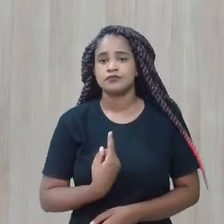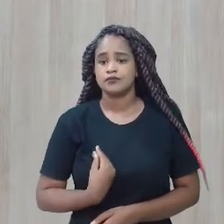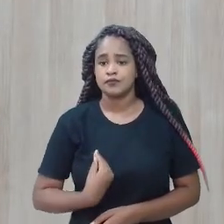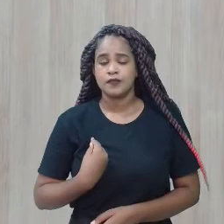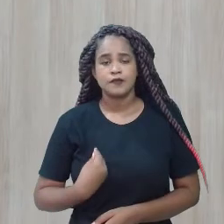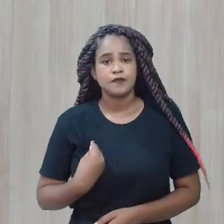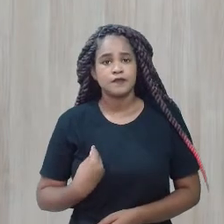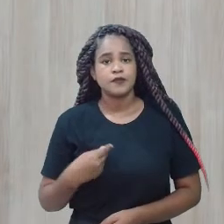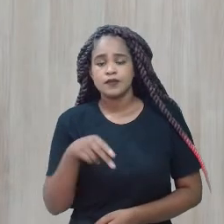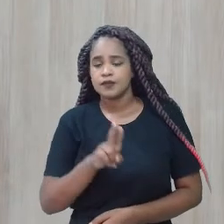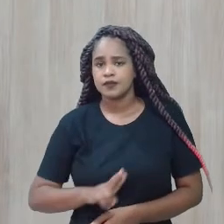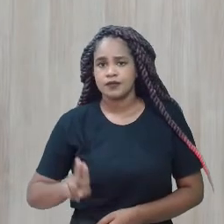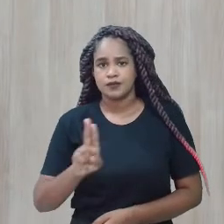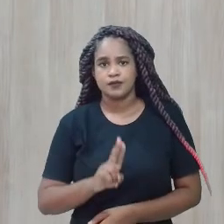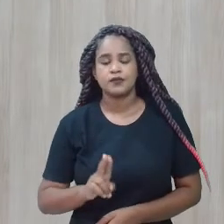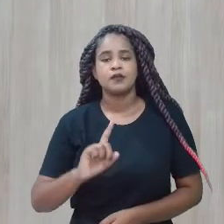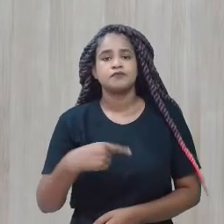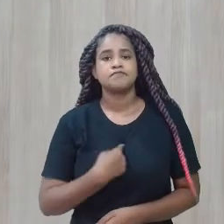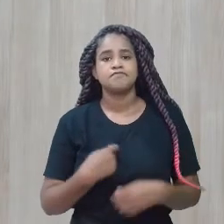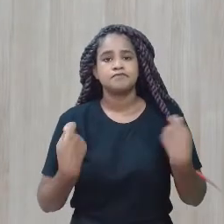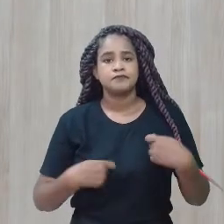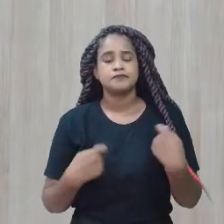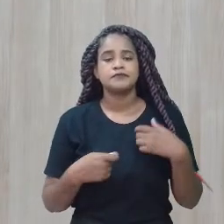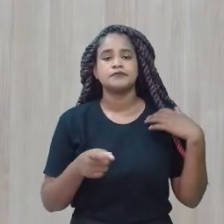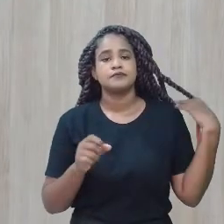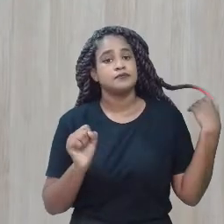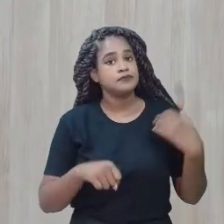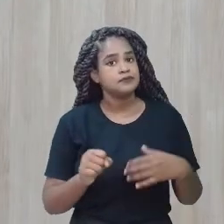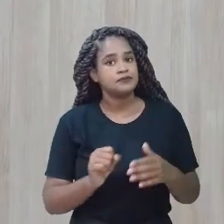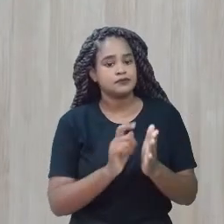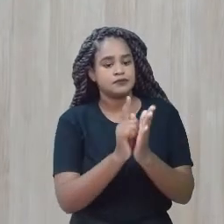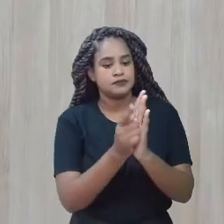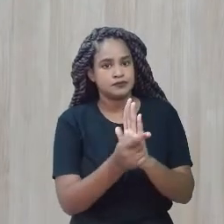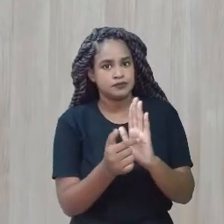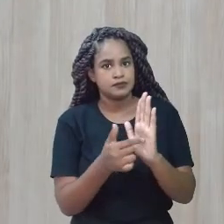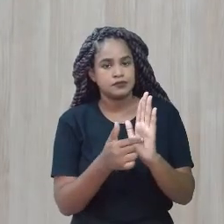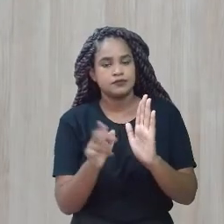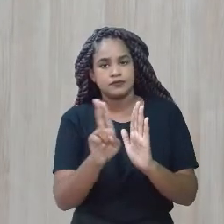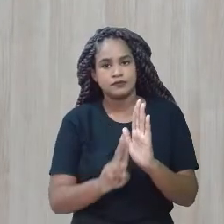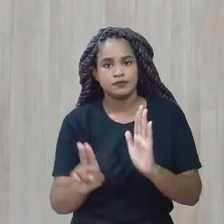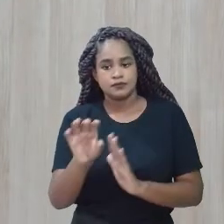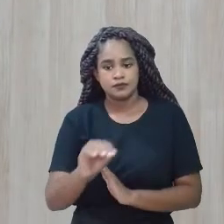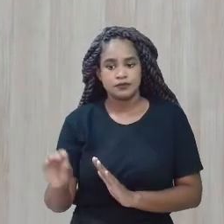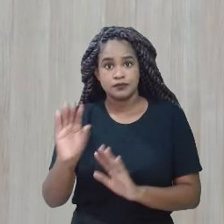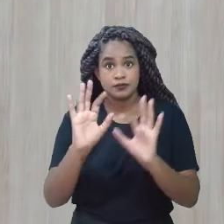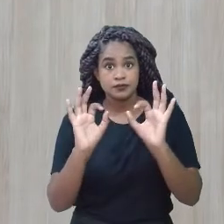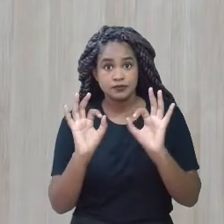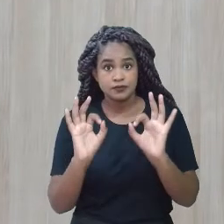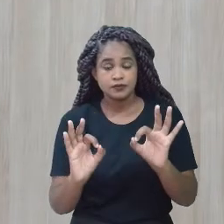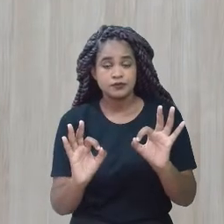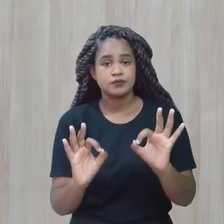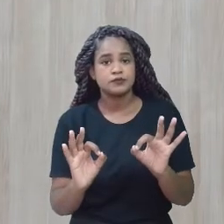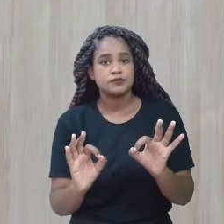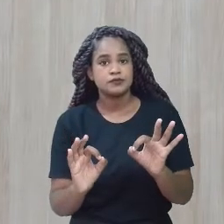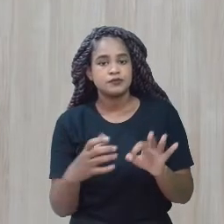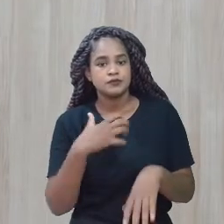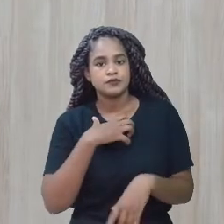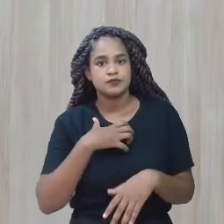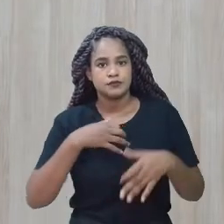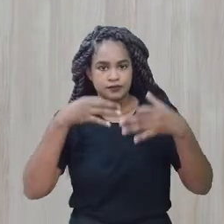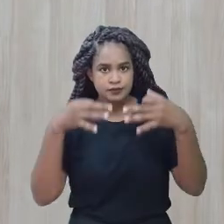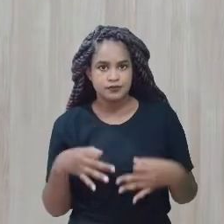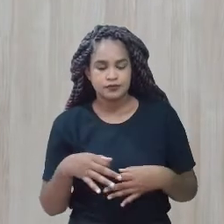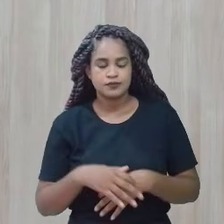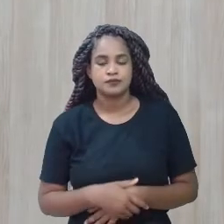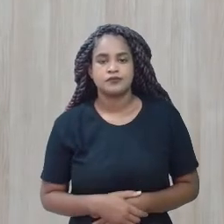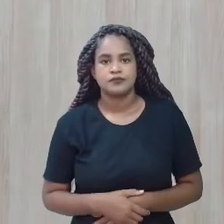E precisamos sim usar o gênero textual oral da forma correta. Quando eu falei para